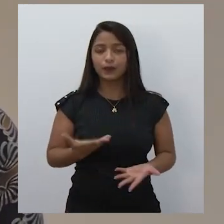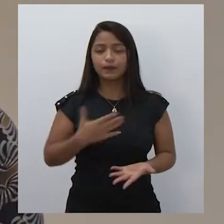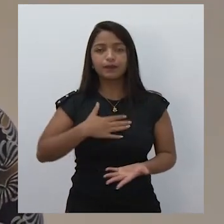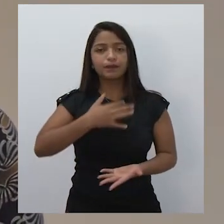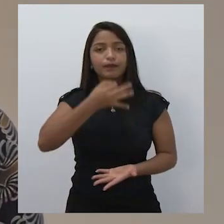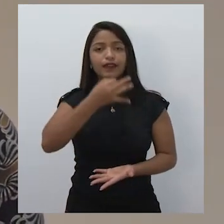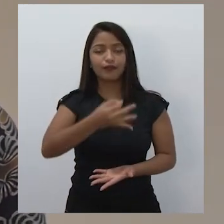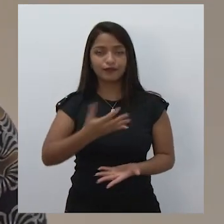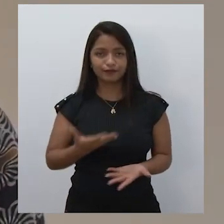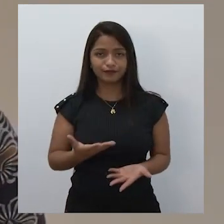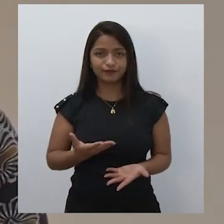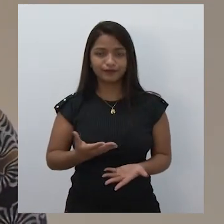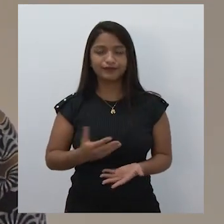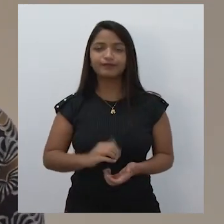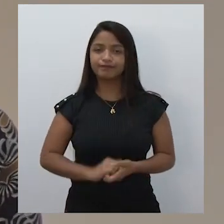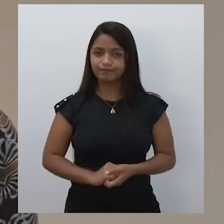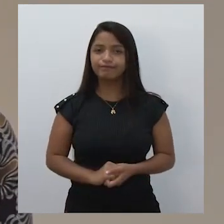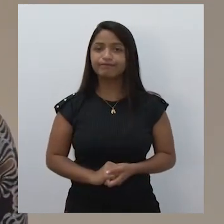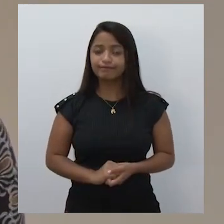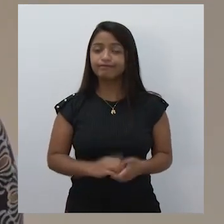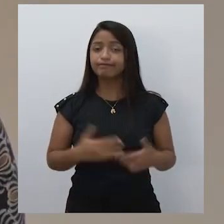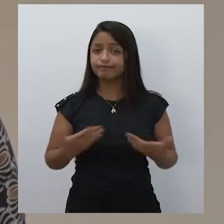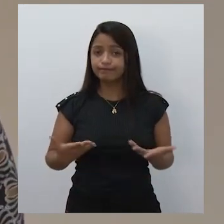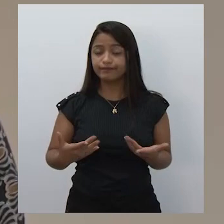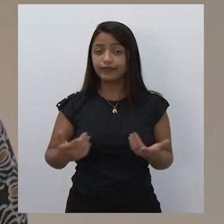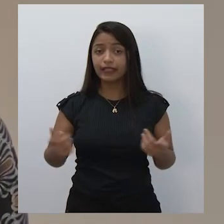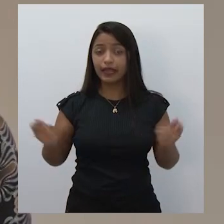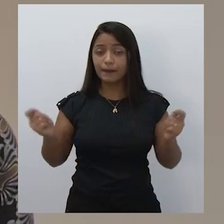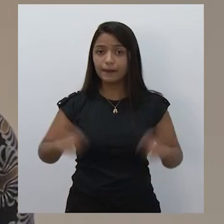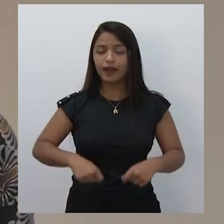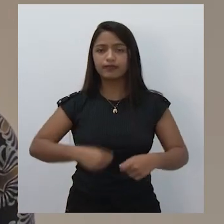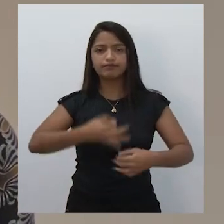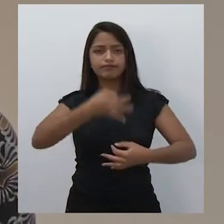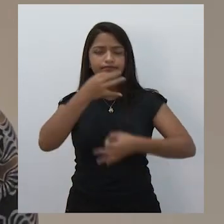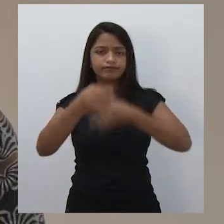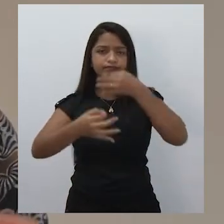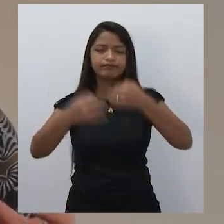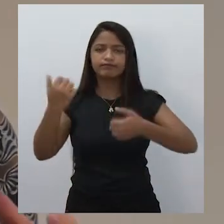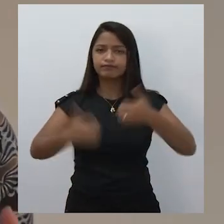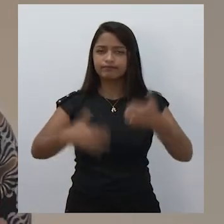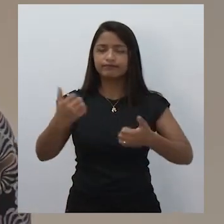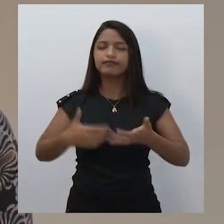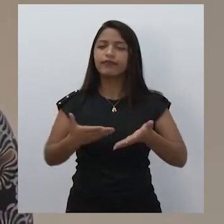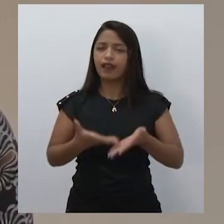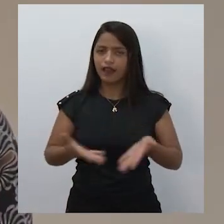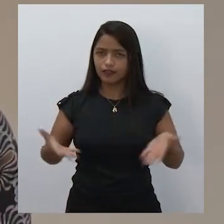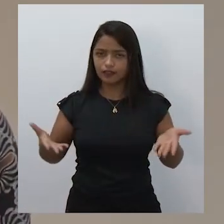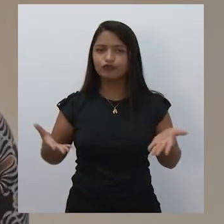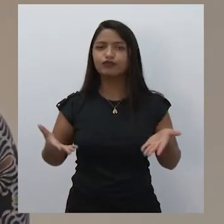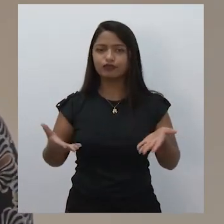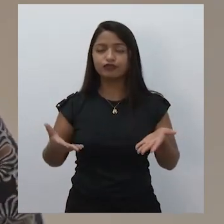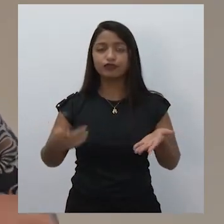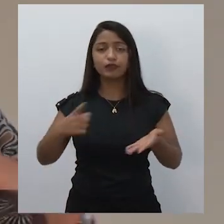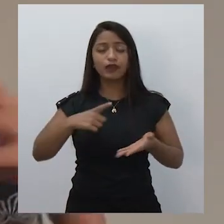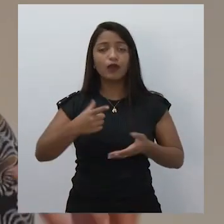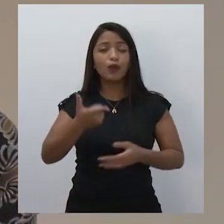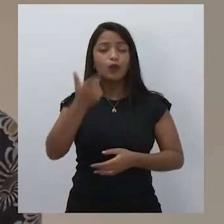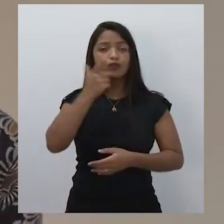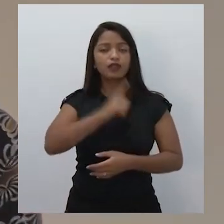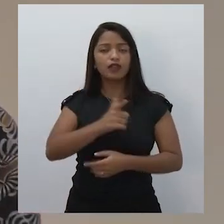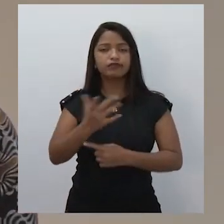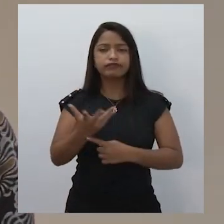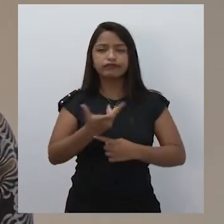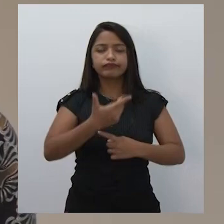que a gente está emitindo? Então, a capacidade de argumentação é justamente isso, né? Eu trazer os elementos,